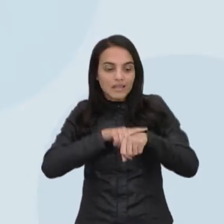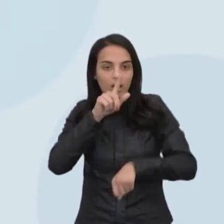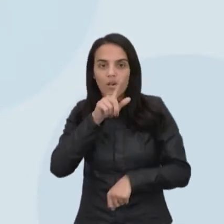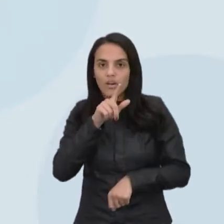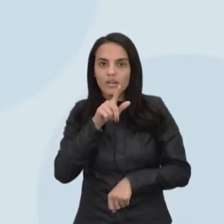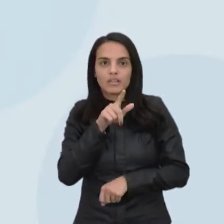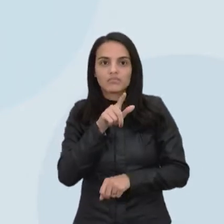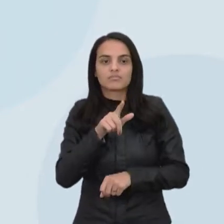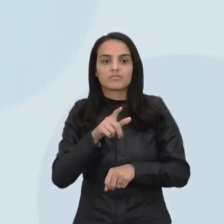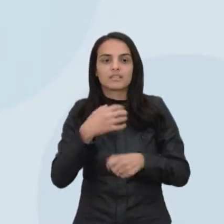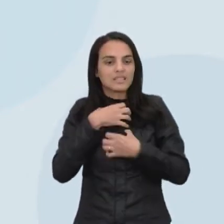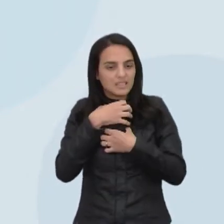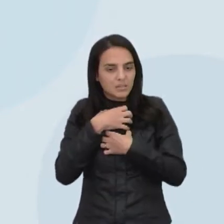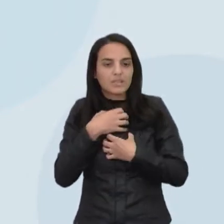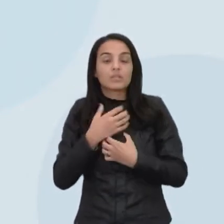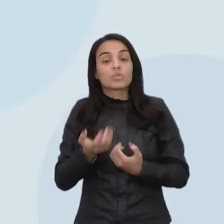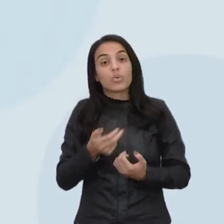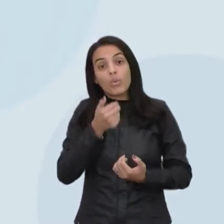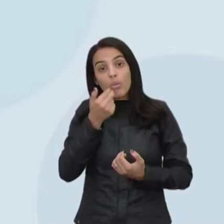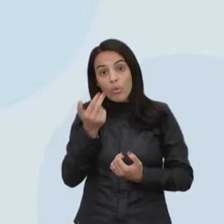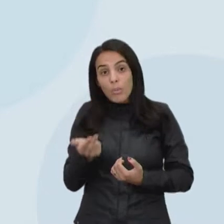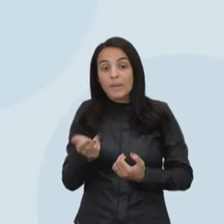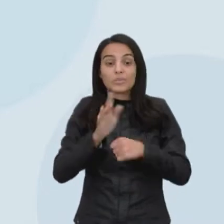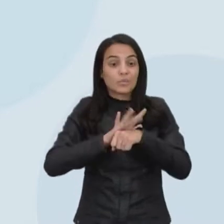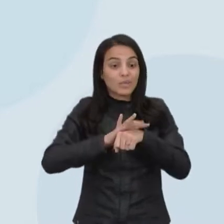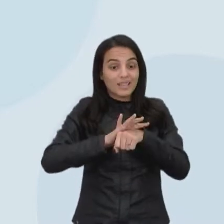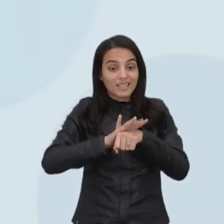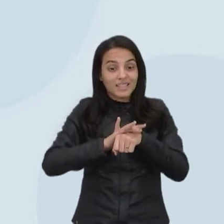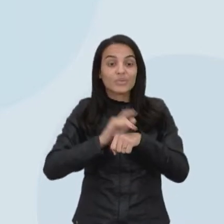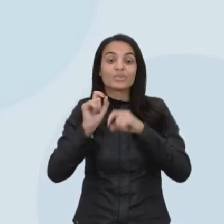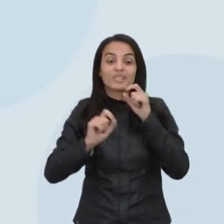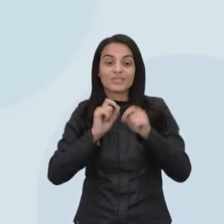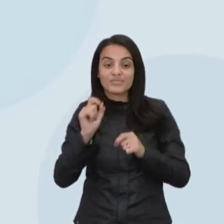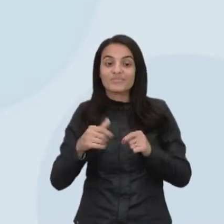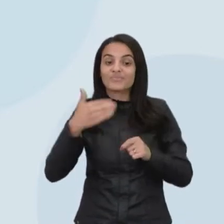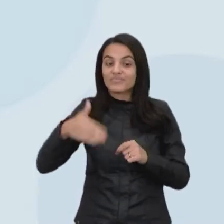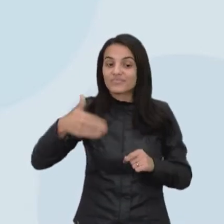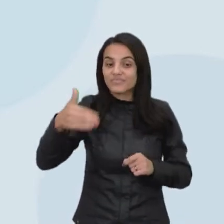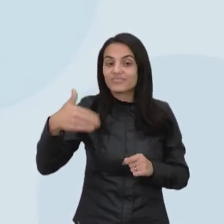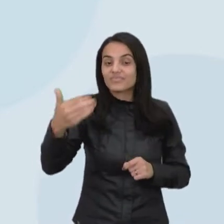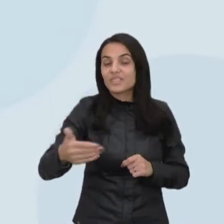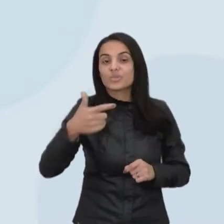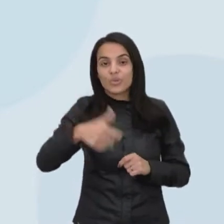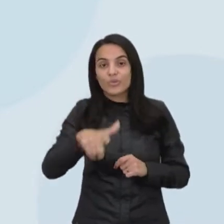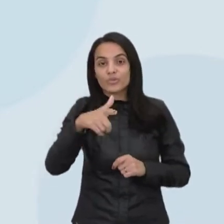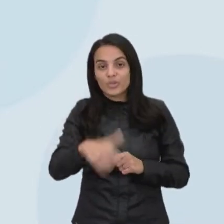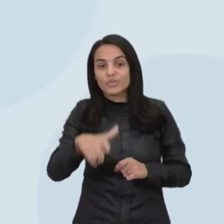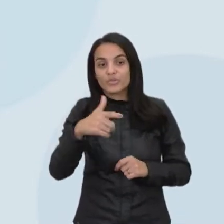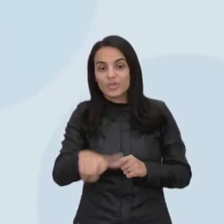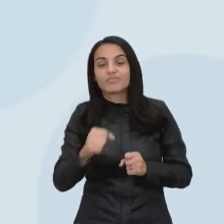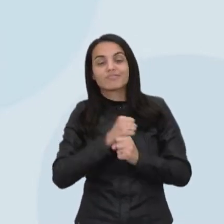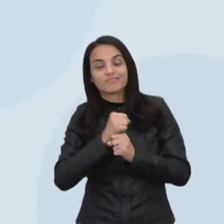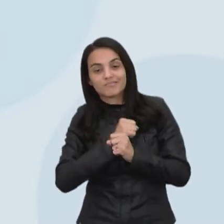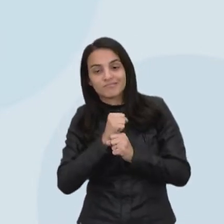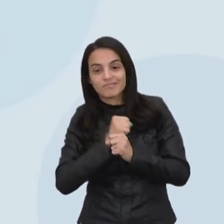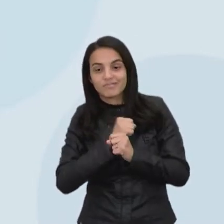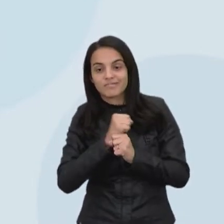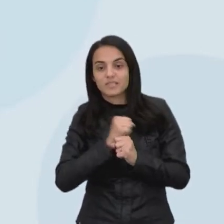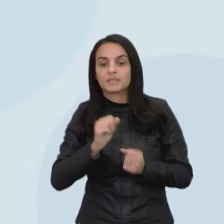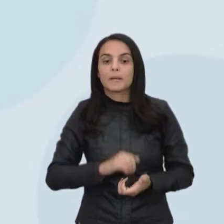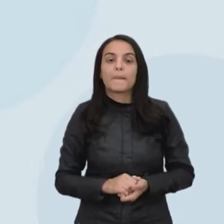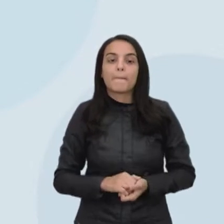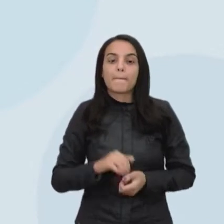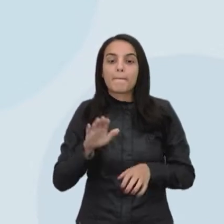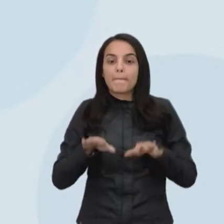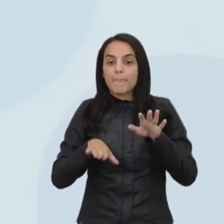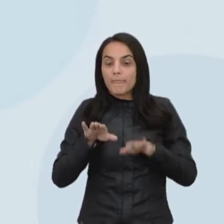sintomas, ou o efeito crônico, que é após exposições repetidas por longo tempo. Geralmente,